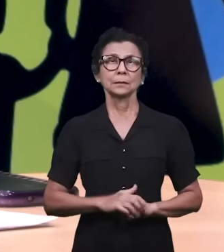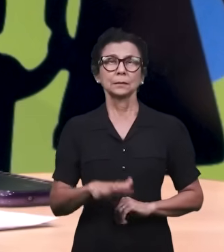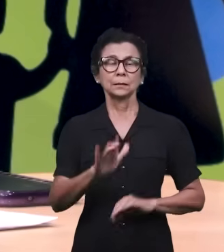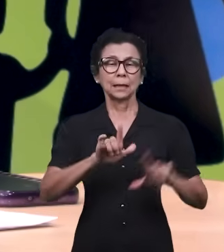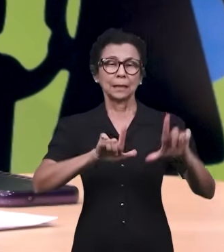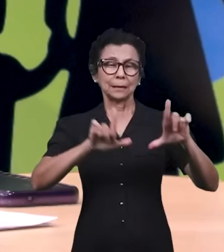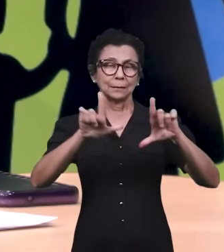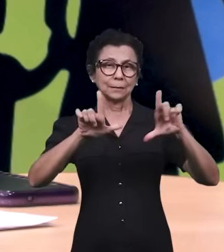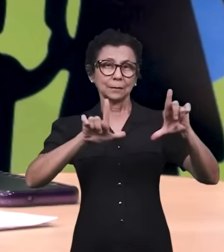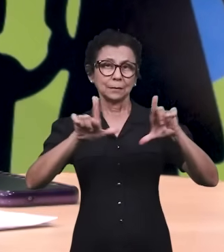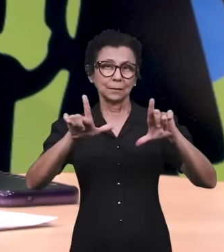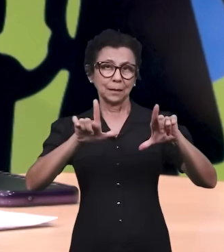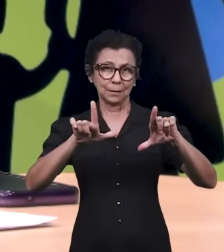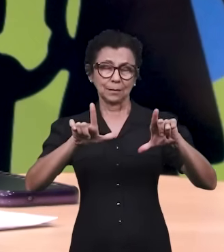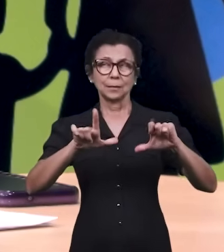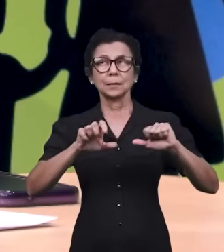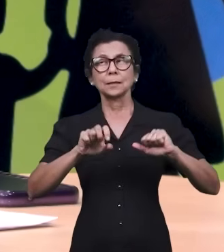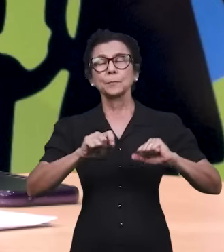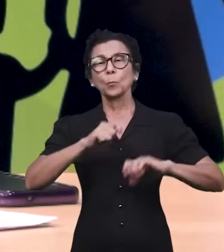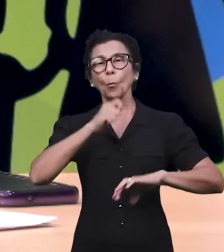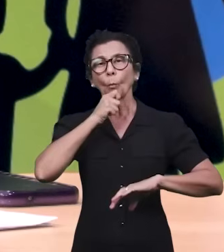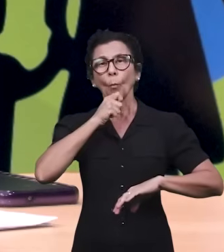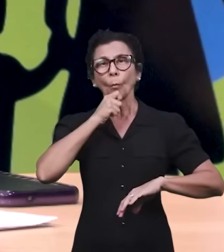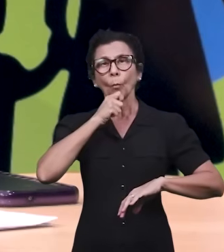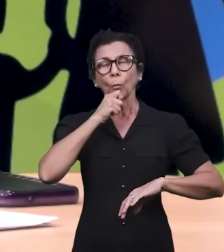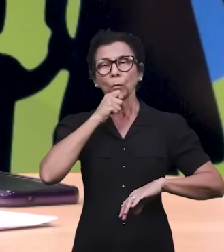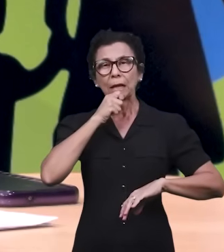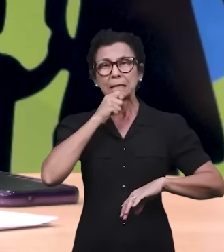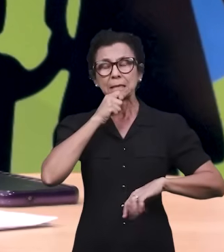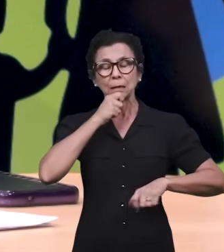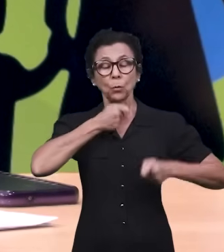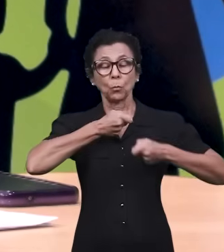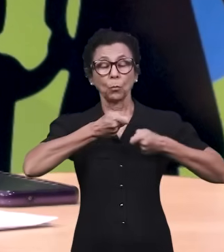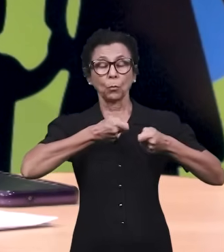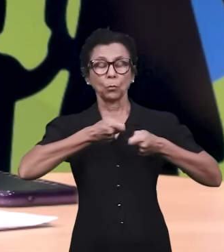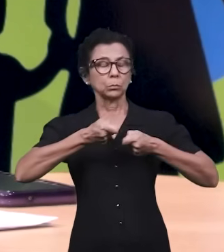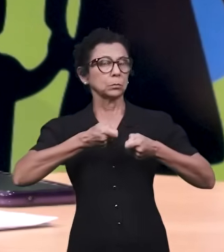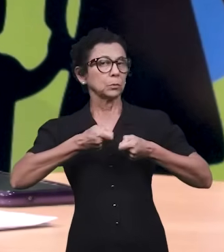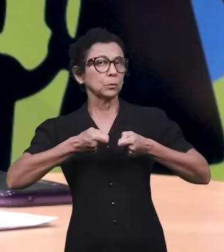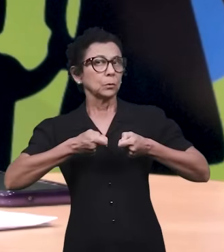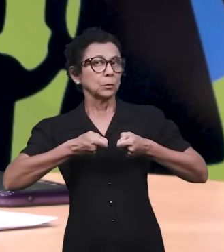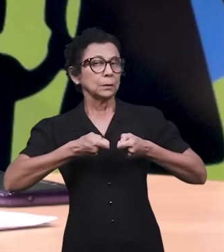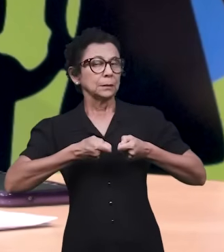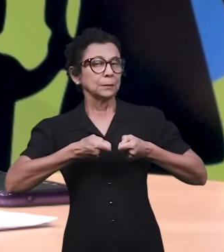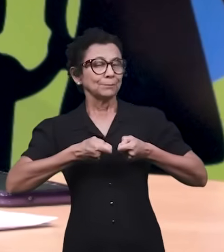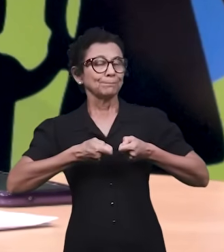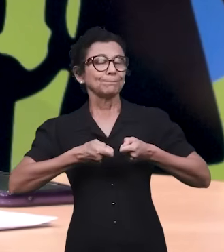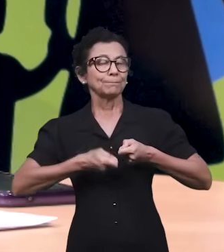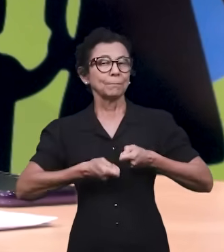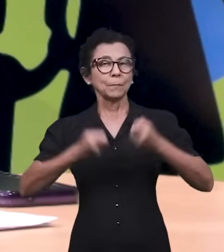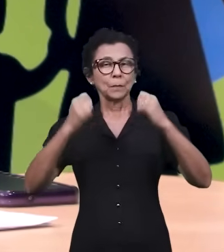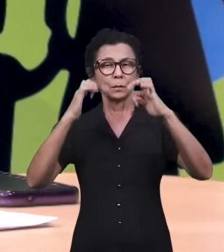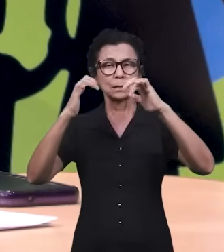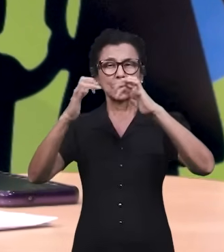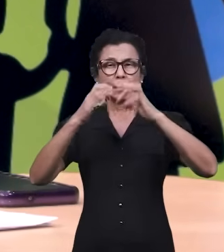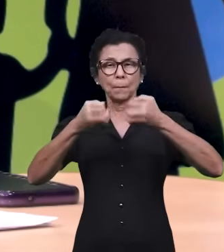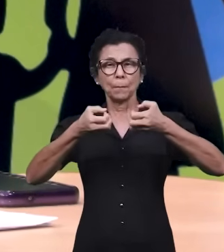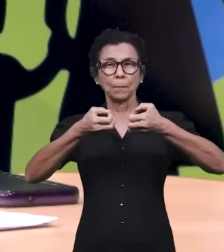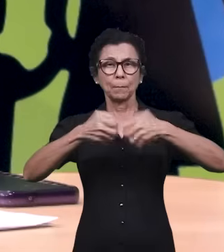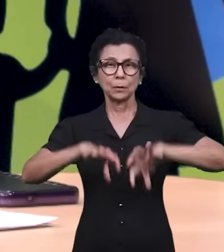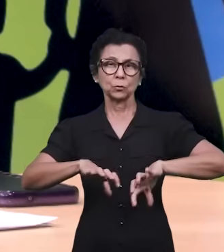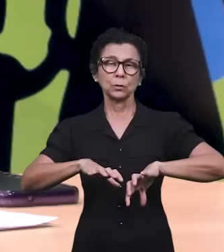uso ali controlado, há prejuízos